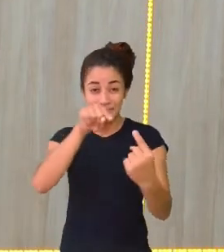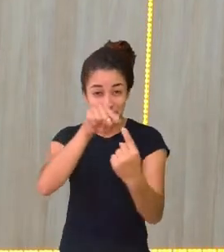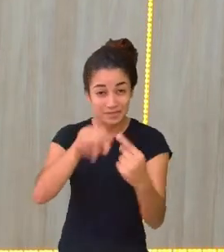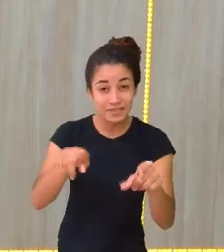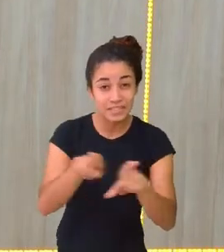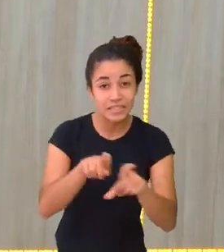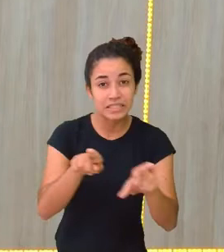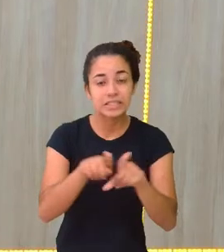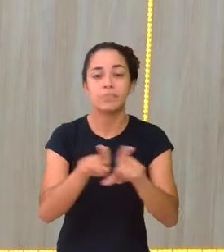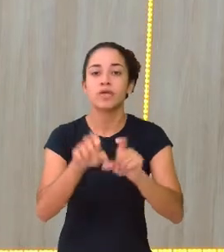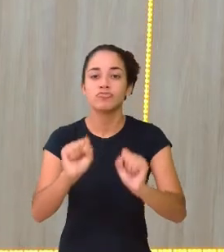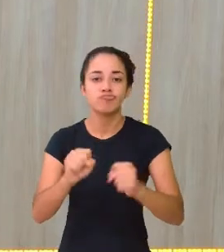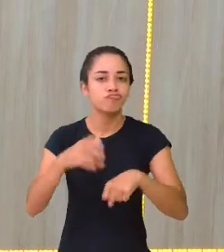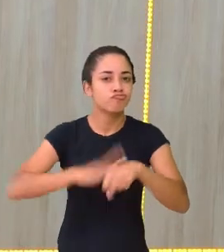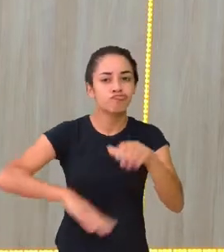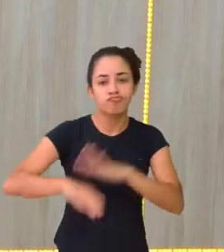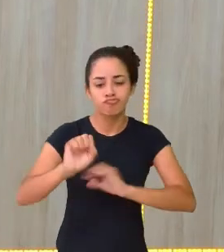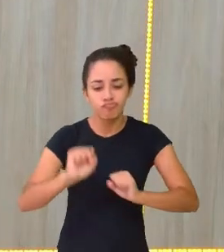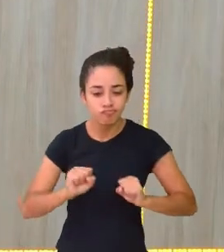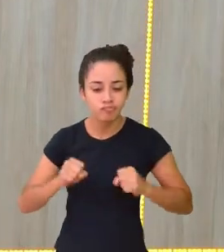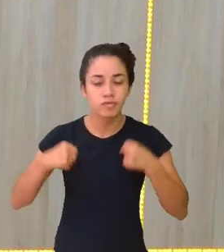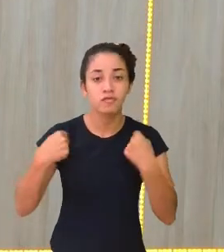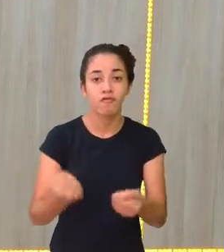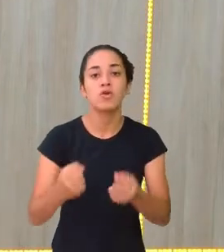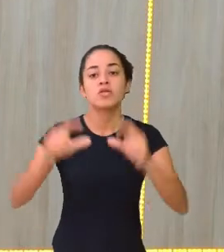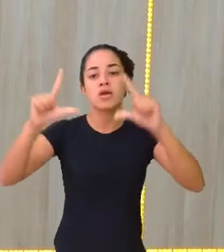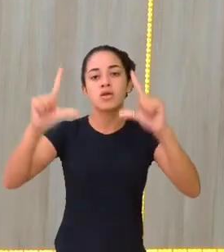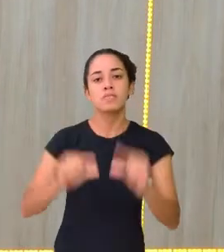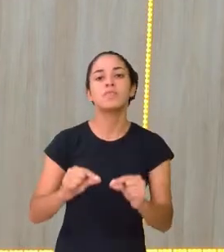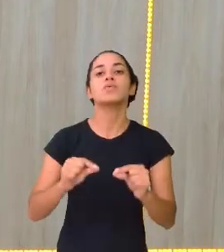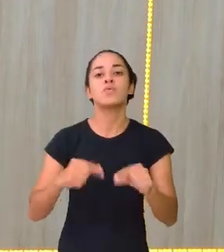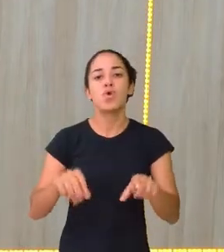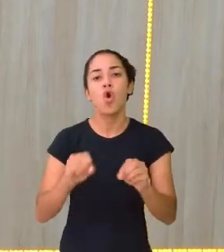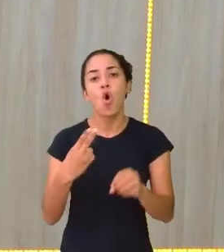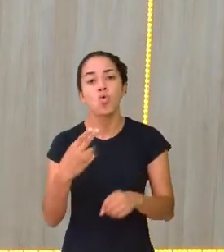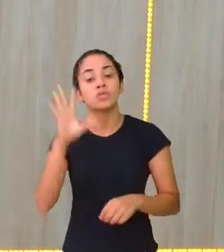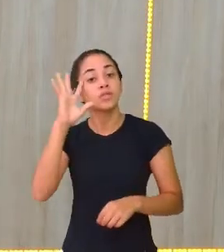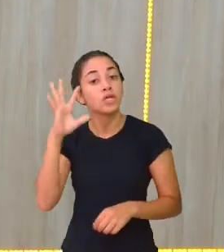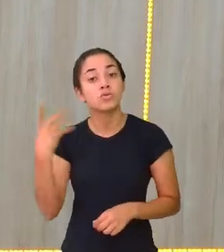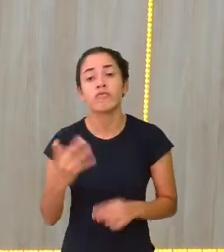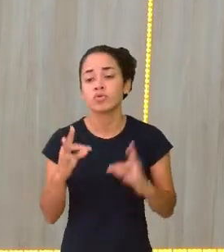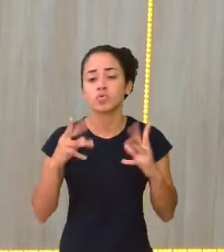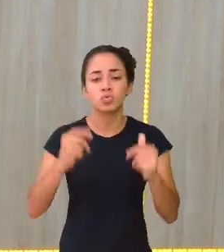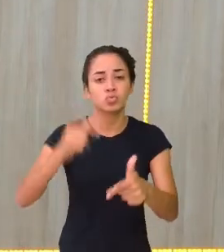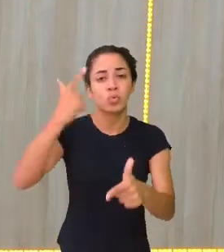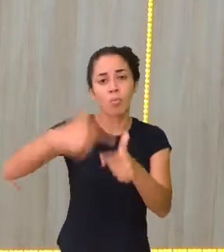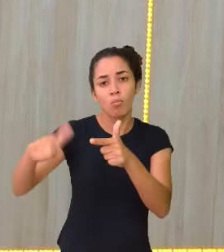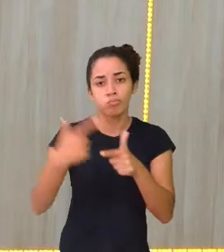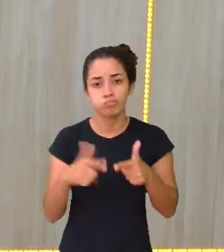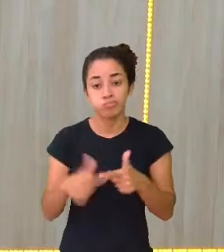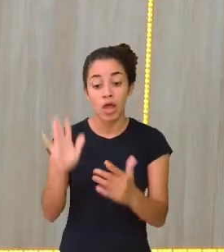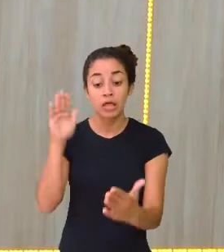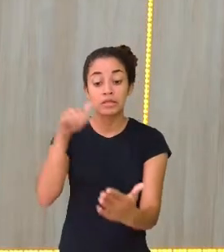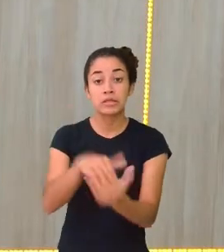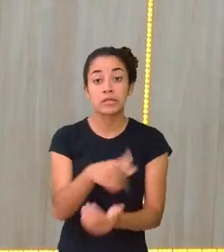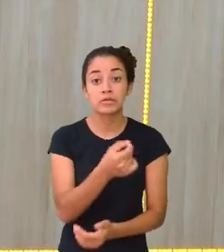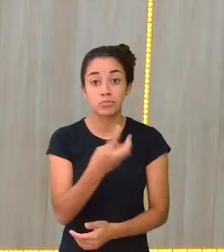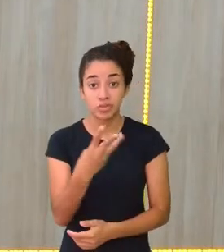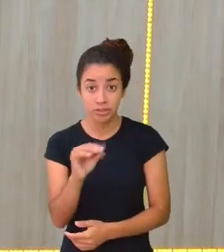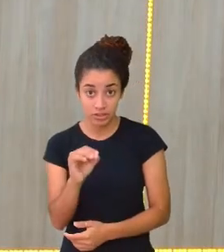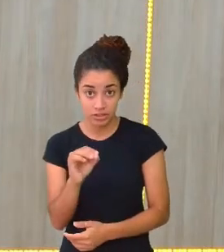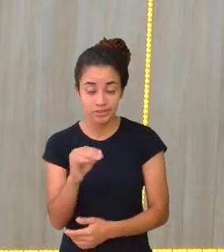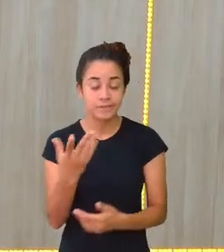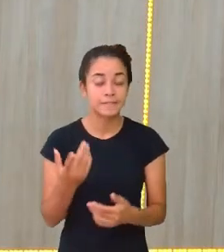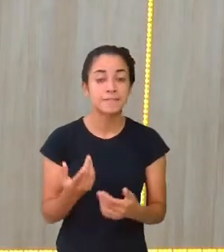mão de ações que a gente possa minimizar e resolver todos esses problemas até 2030. E não